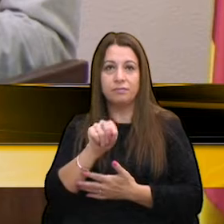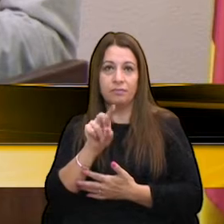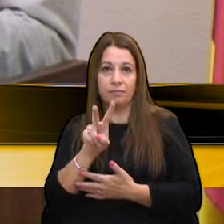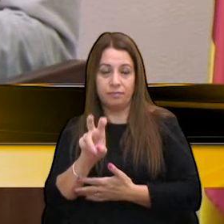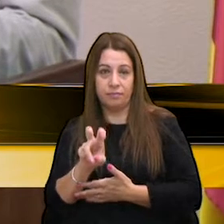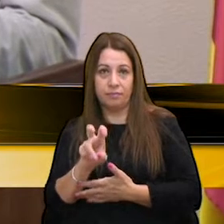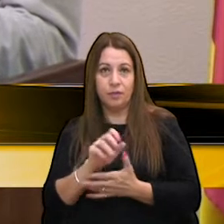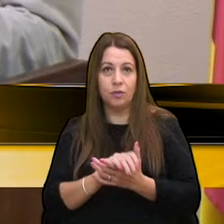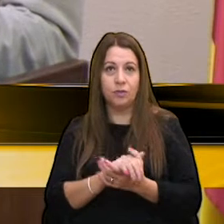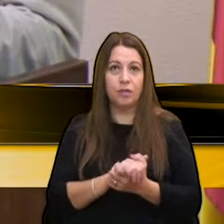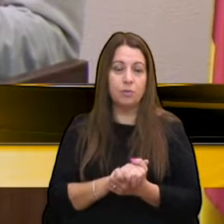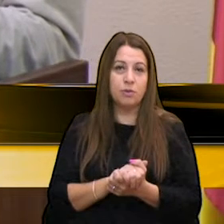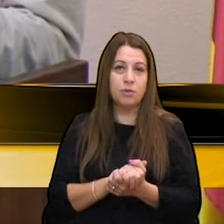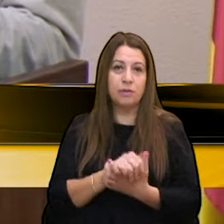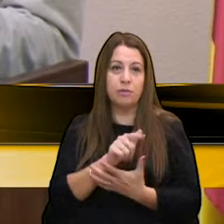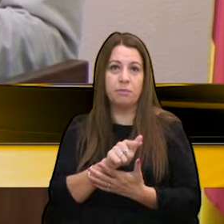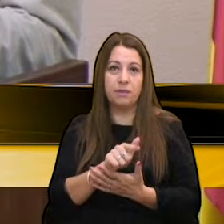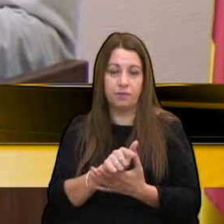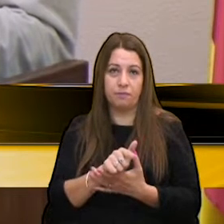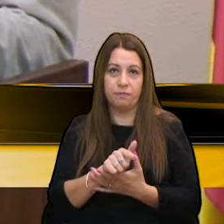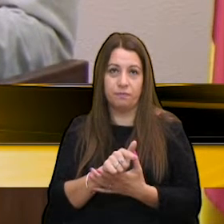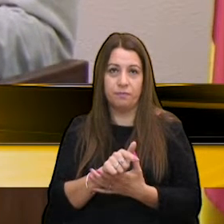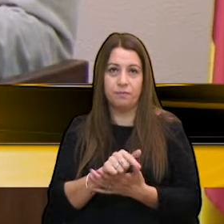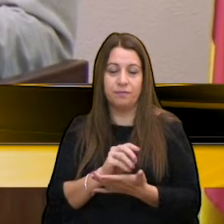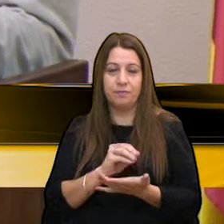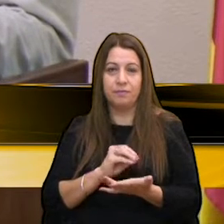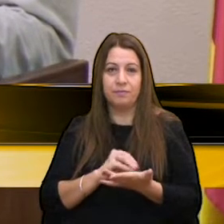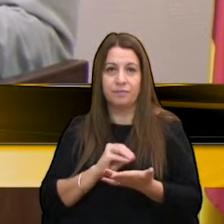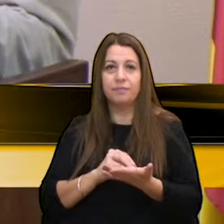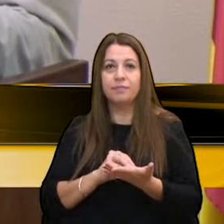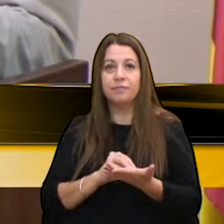50,25%. A falta de